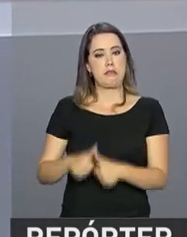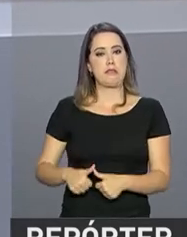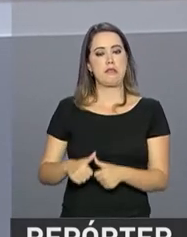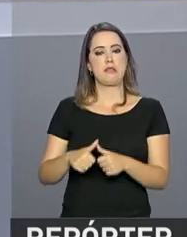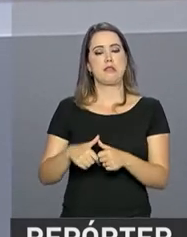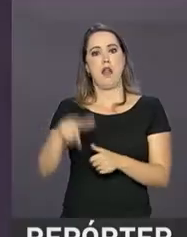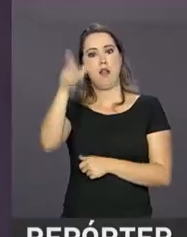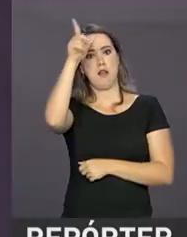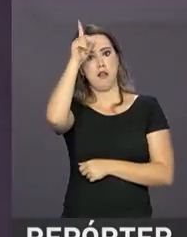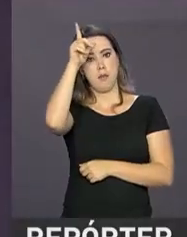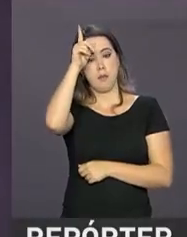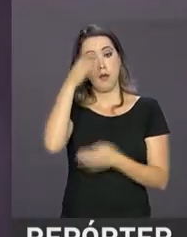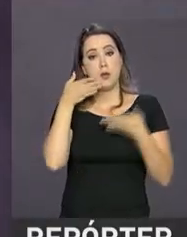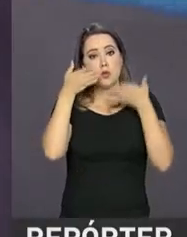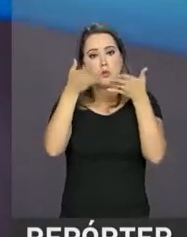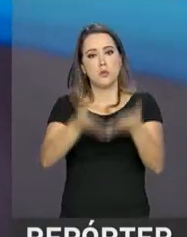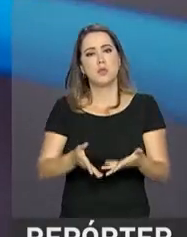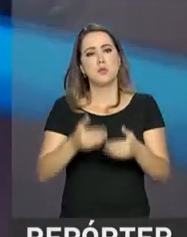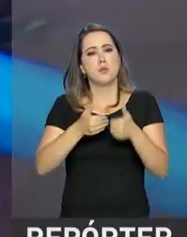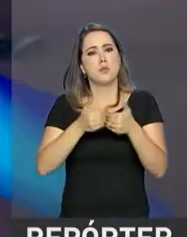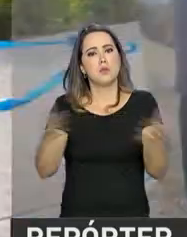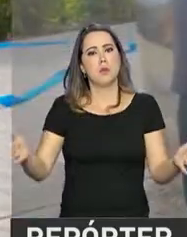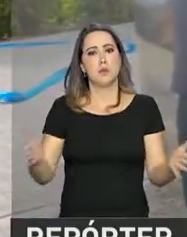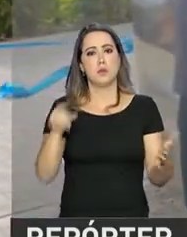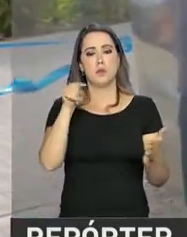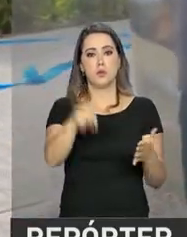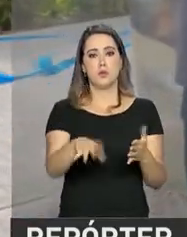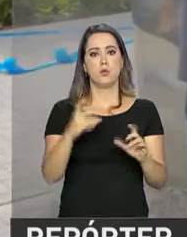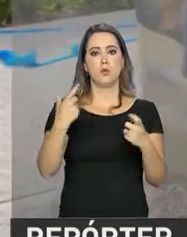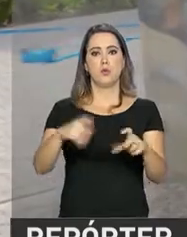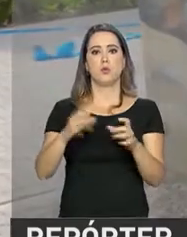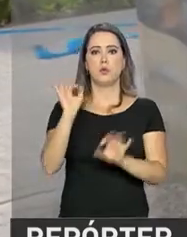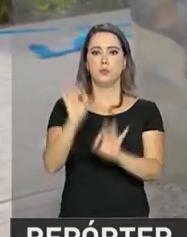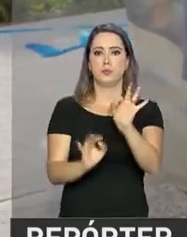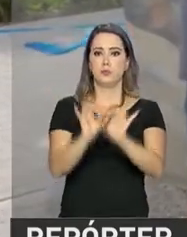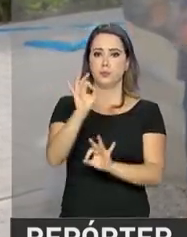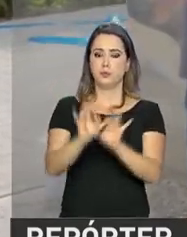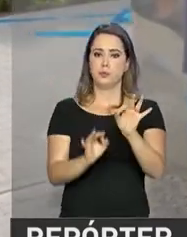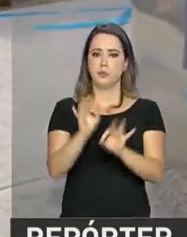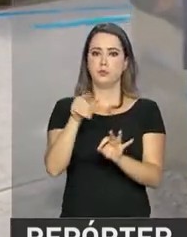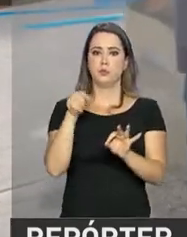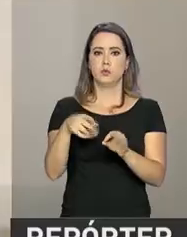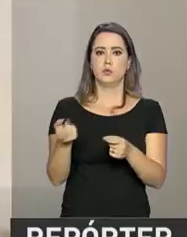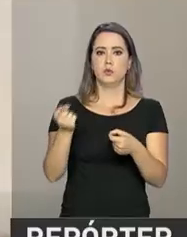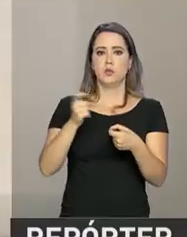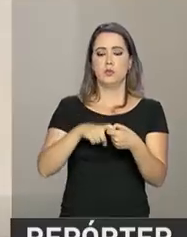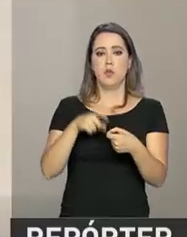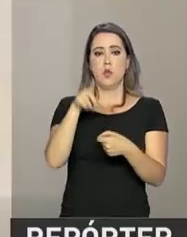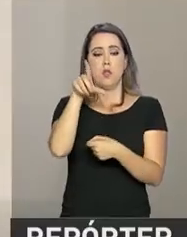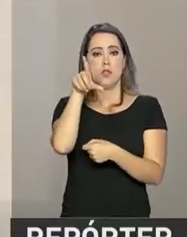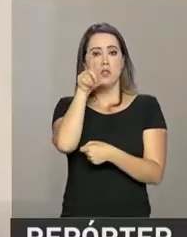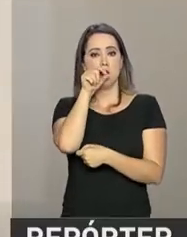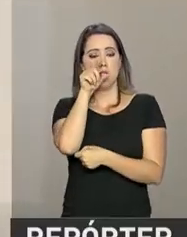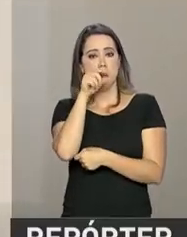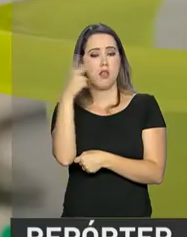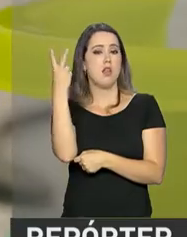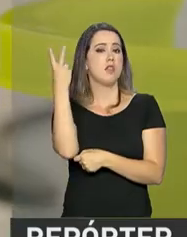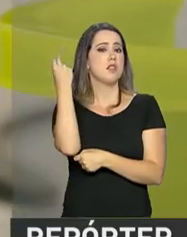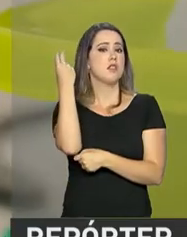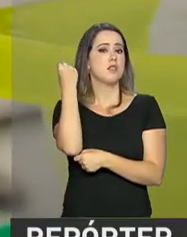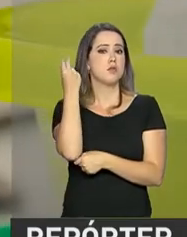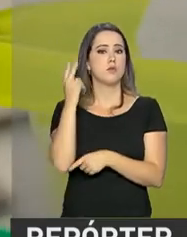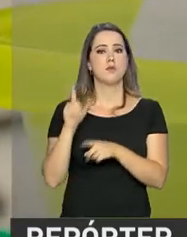onde participou da cerimônia de abertura oficial do centro de preparação para a produção e reintrodução das